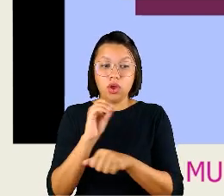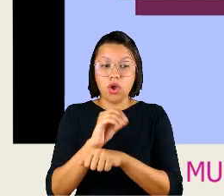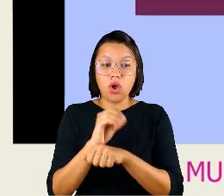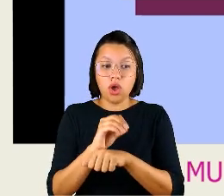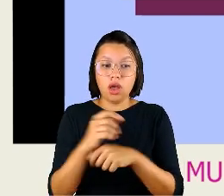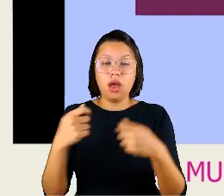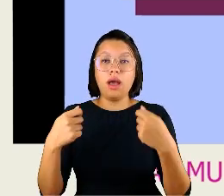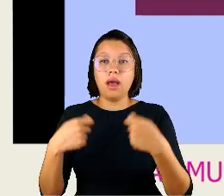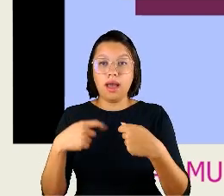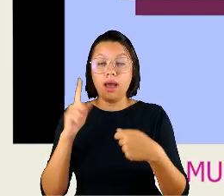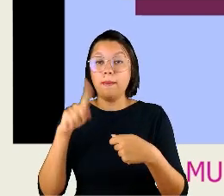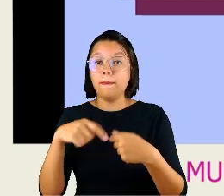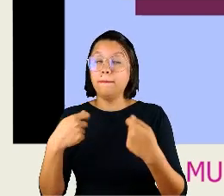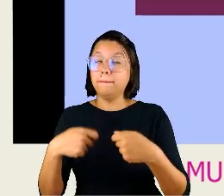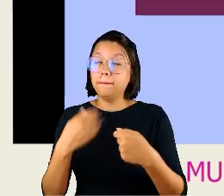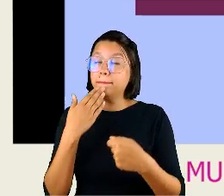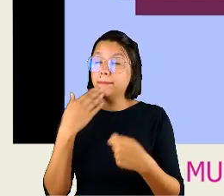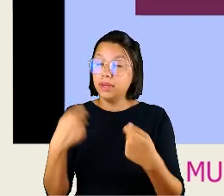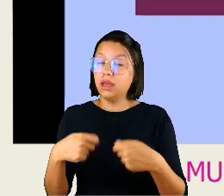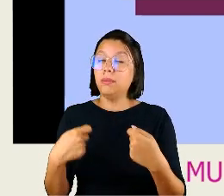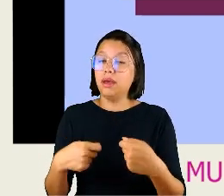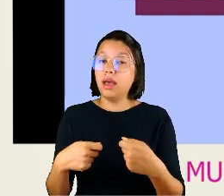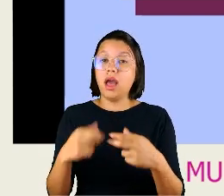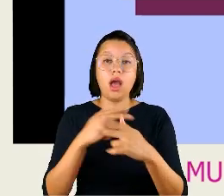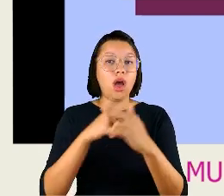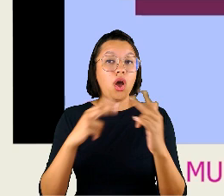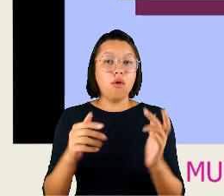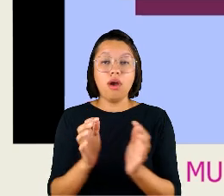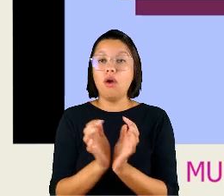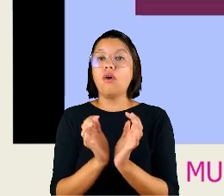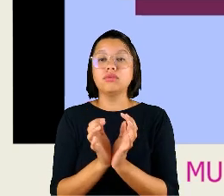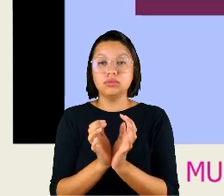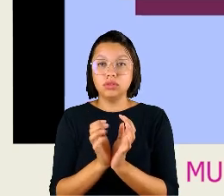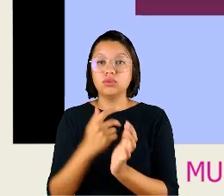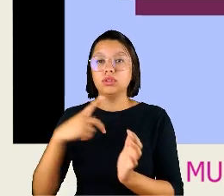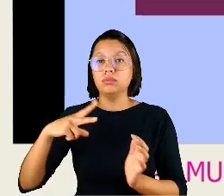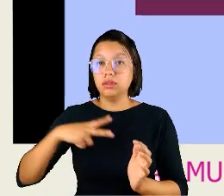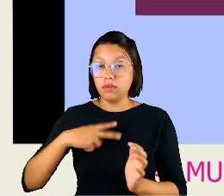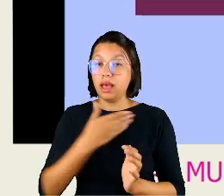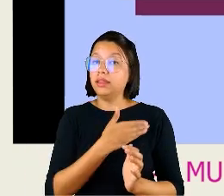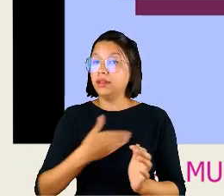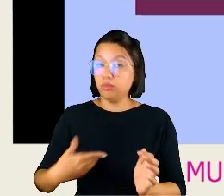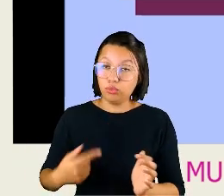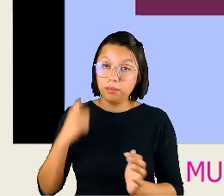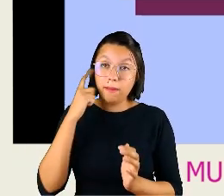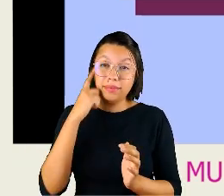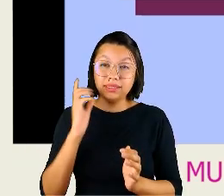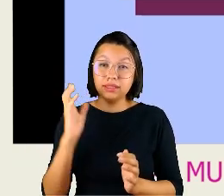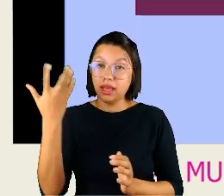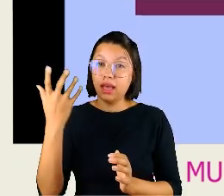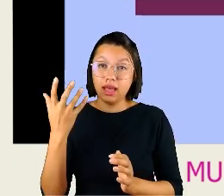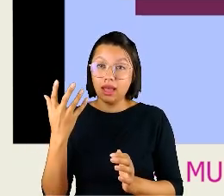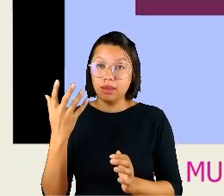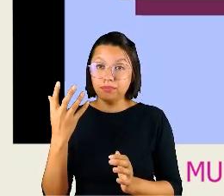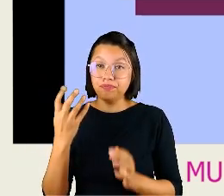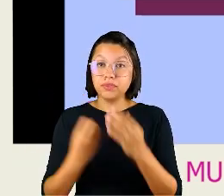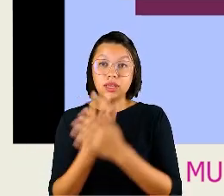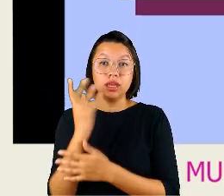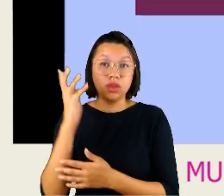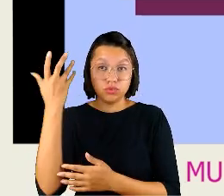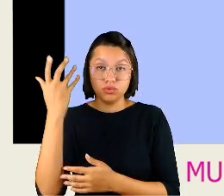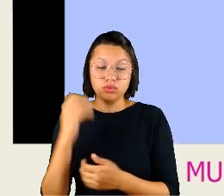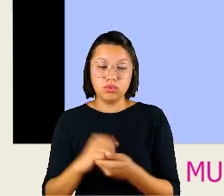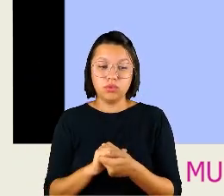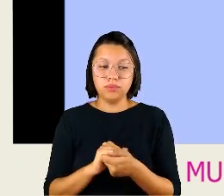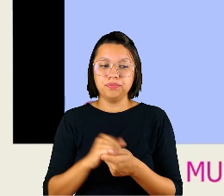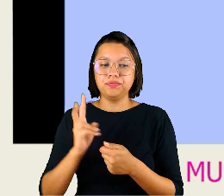que é coletiva, então isso inclui a participação de várias organizações privadas e setores públicos para pensar e criar soluções. E aí, seguindo o